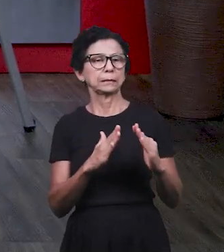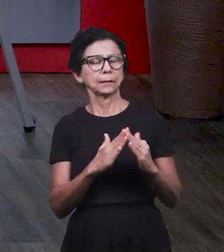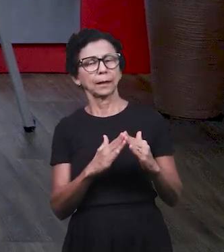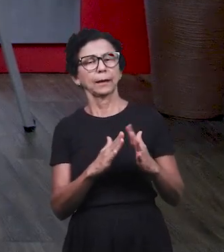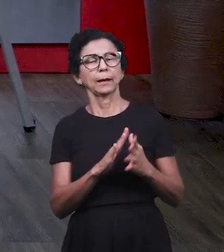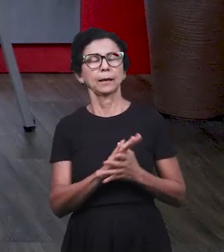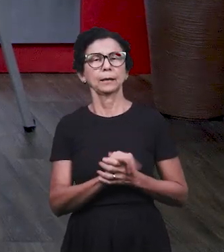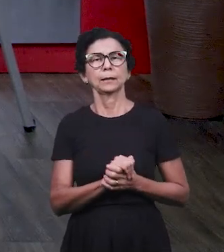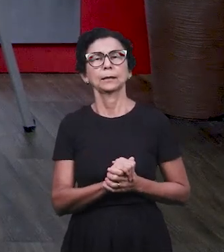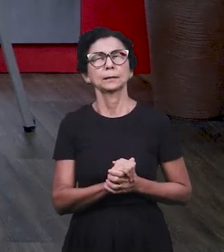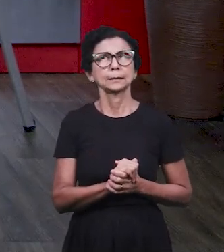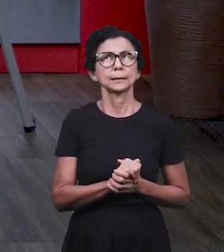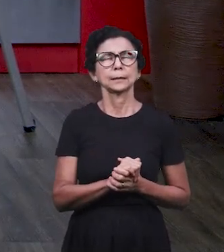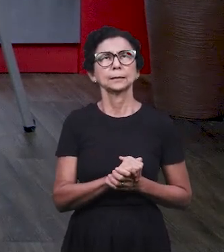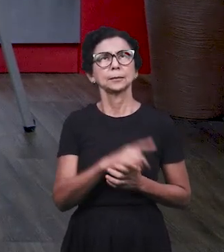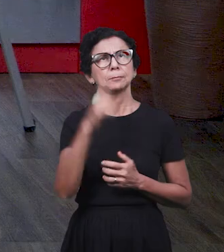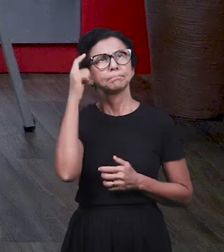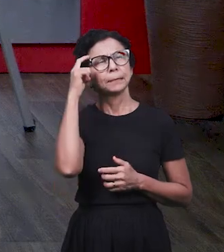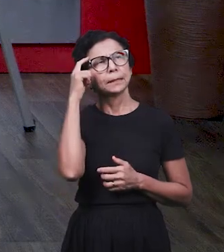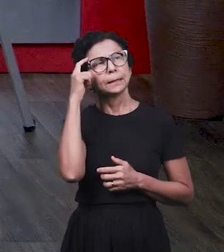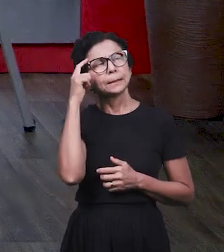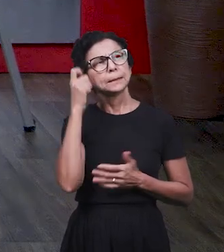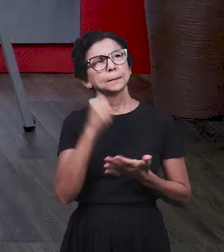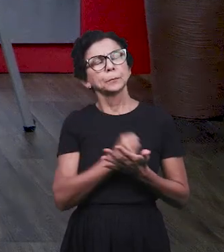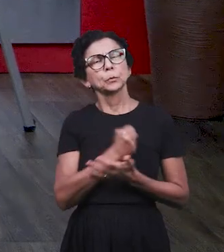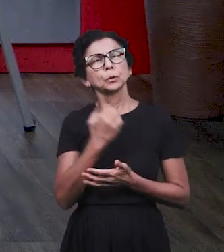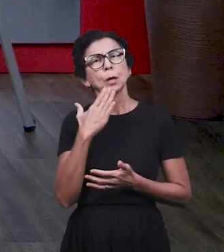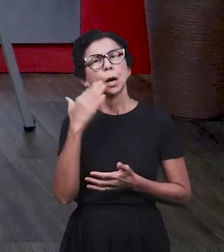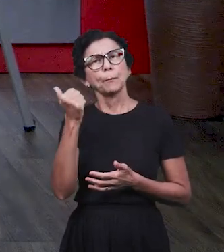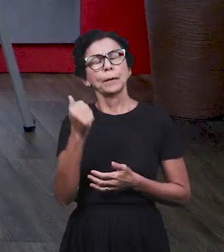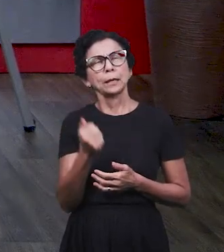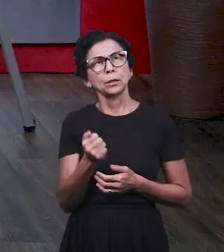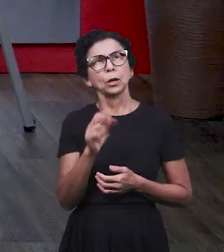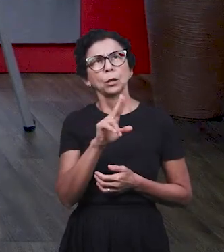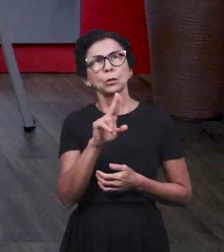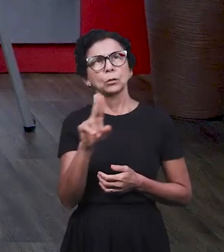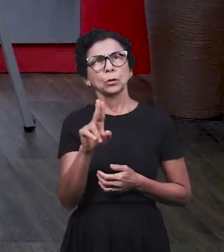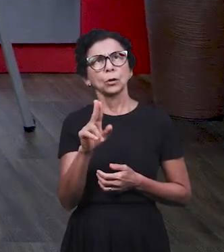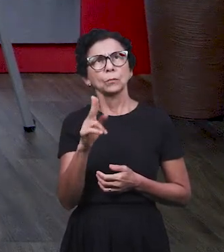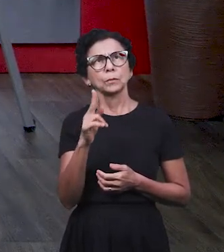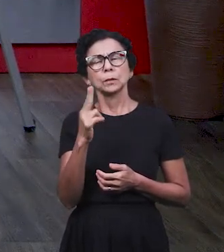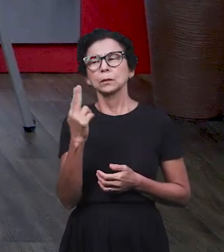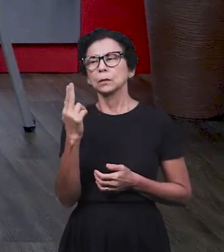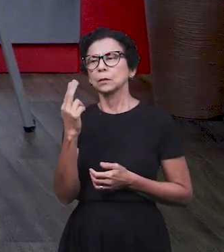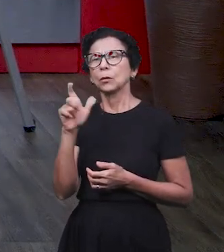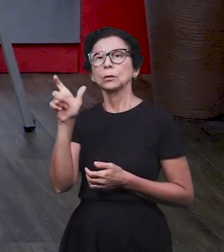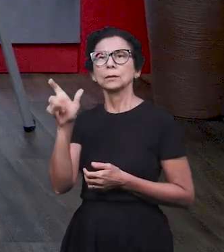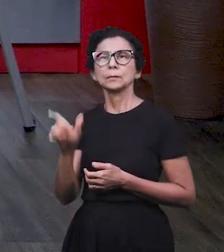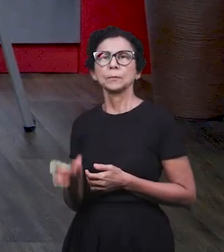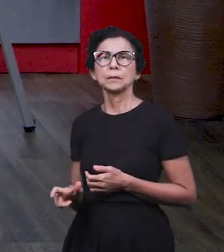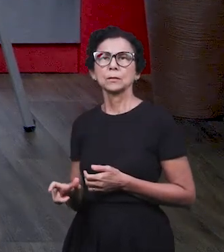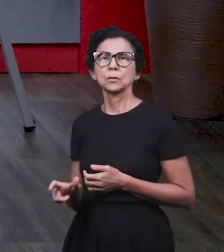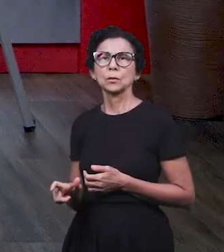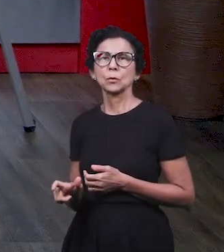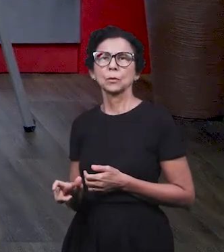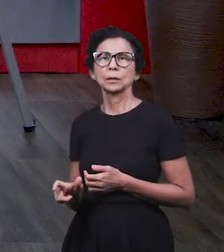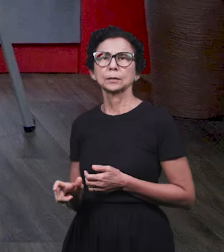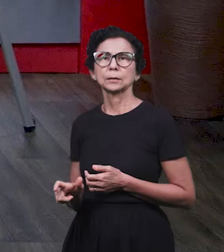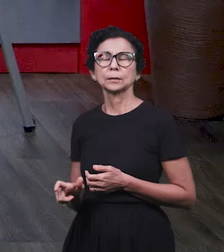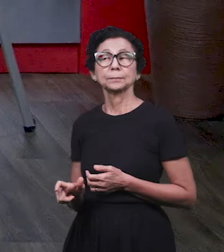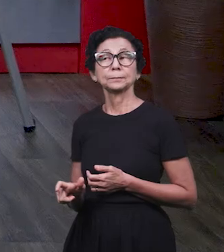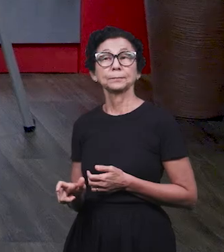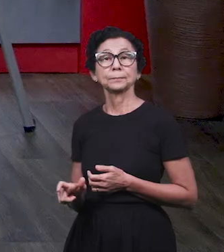acha por alguma razão que seria melhor colocar no nome de outra pessoa, via de regra, ela não está pensando